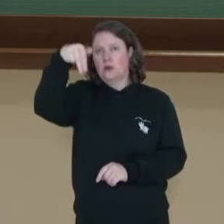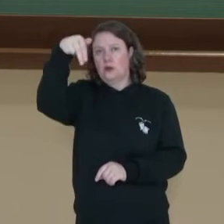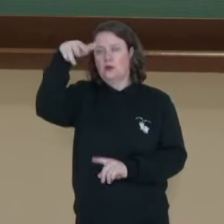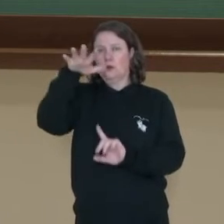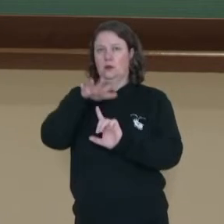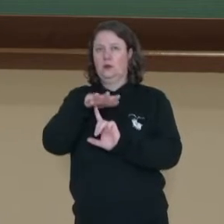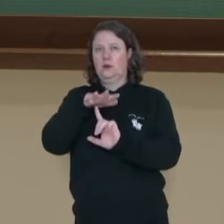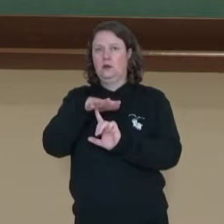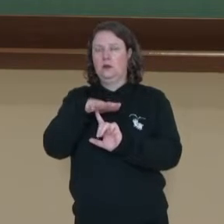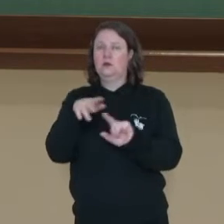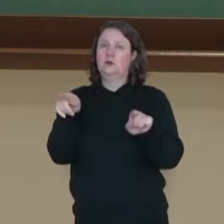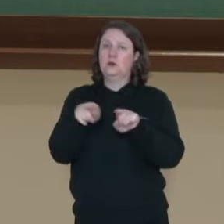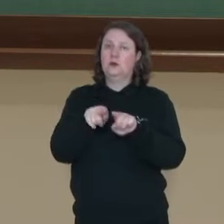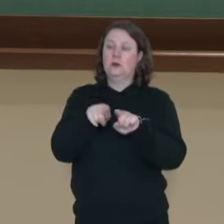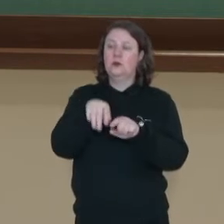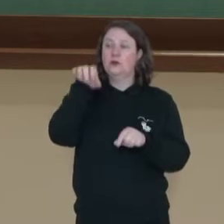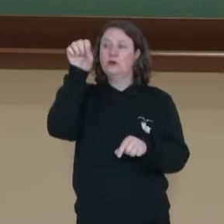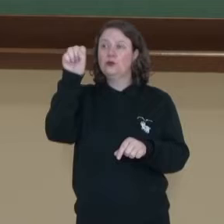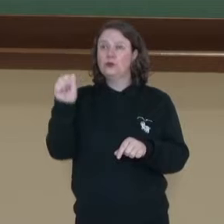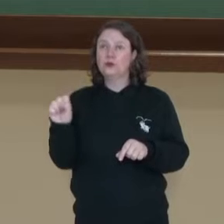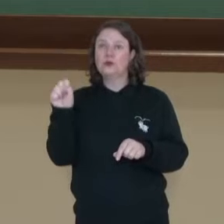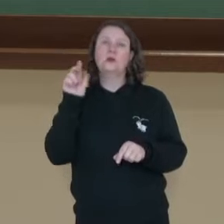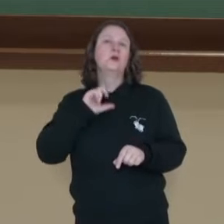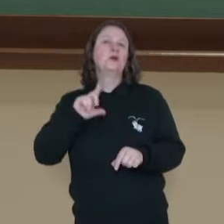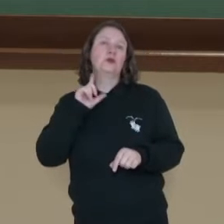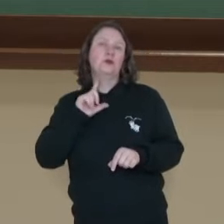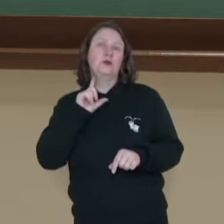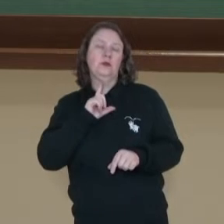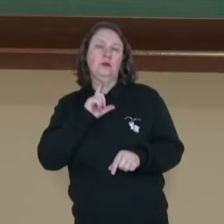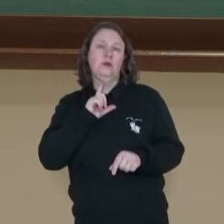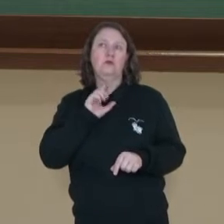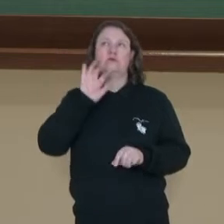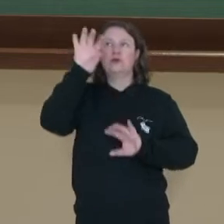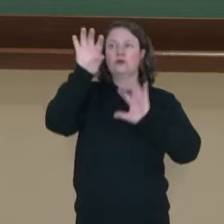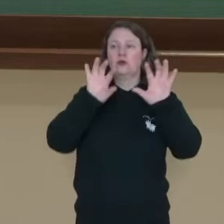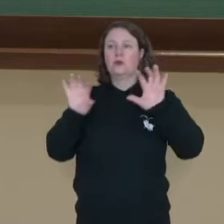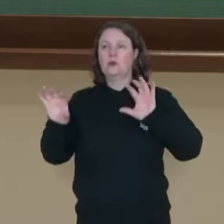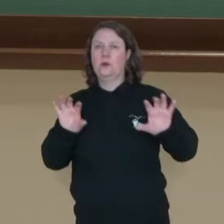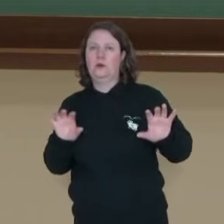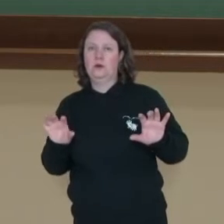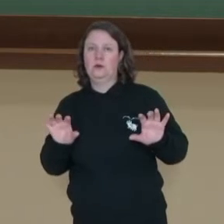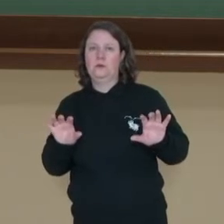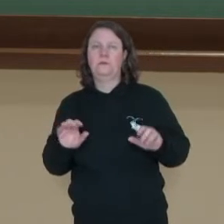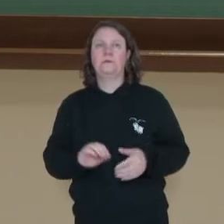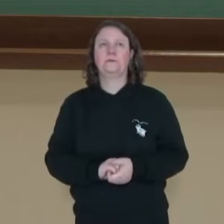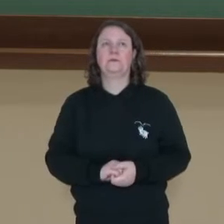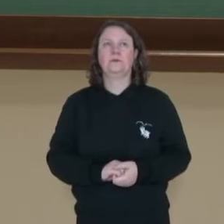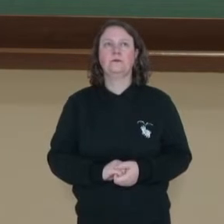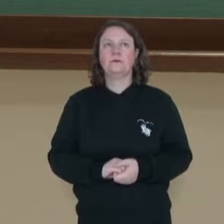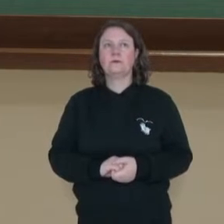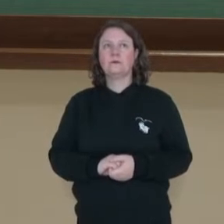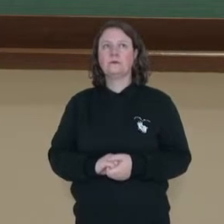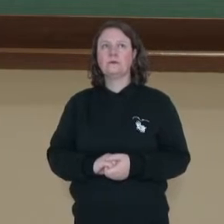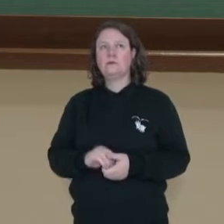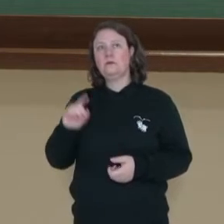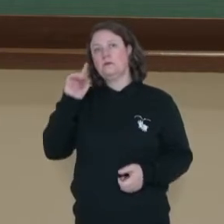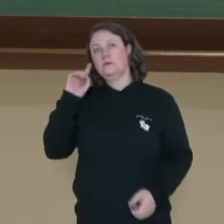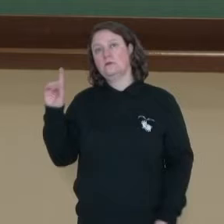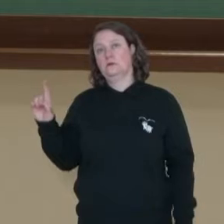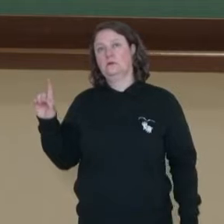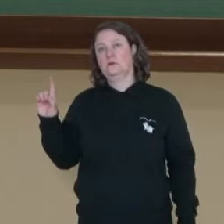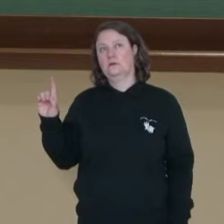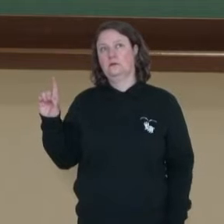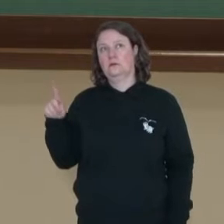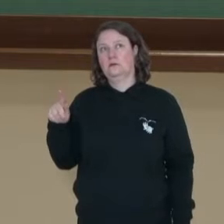Paraná, e também no sul de Minas Gerais, né, as principais áreas produtoras de café. E aqui, olha só, o Vale